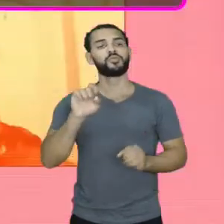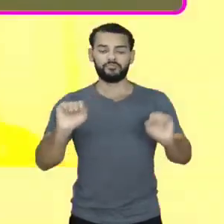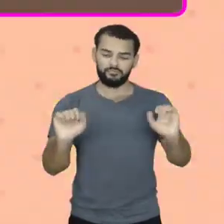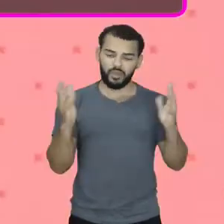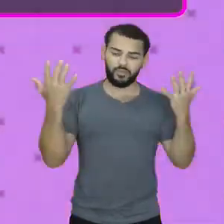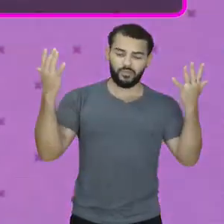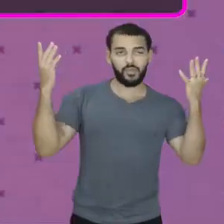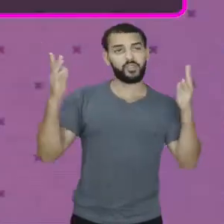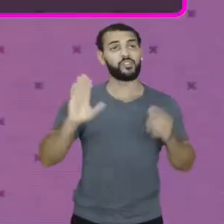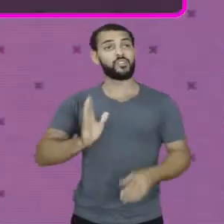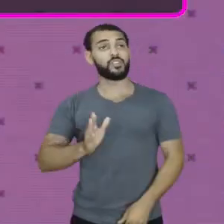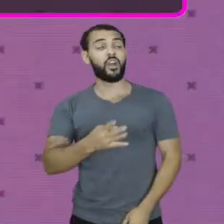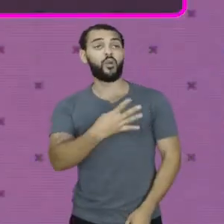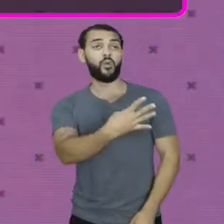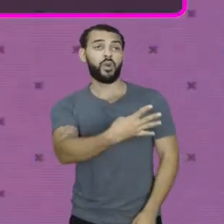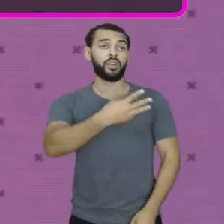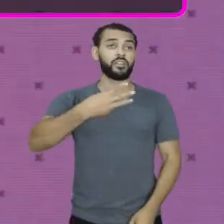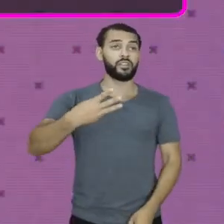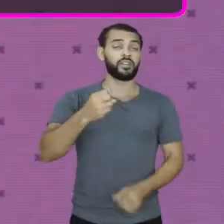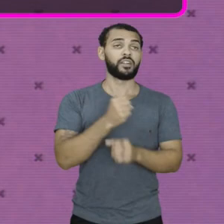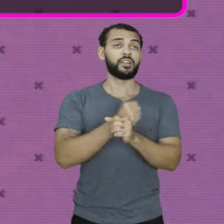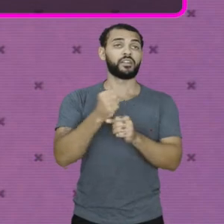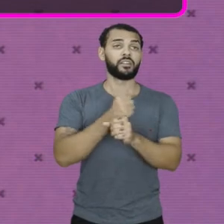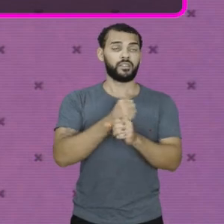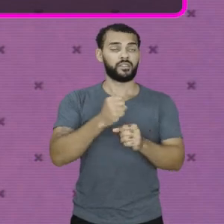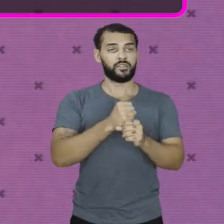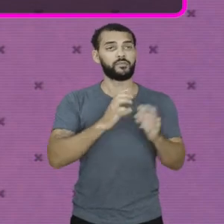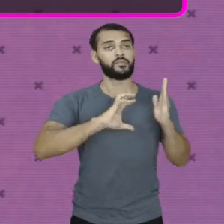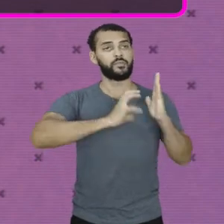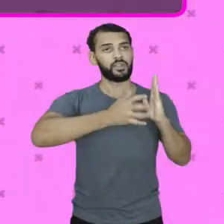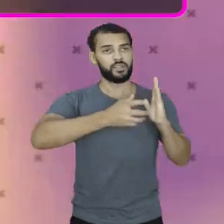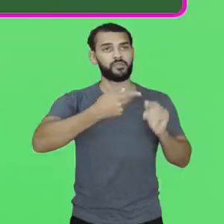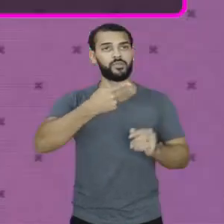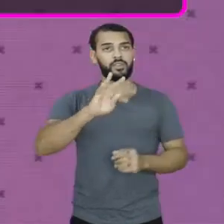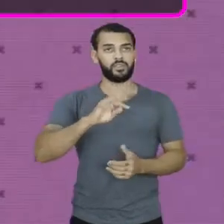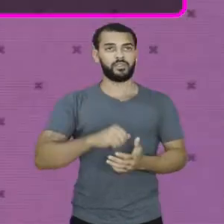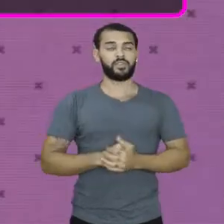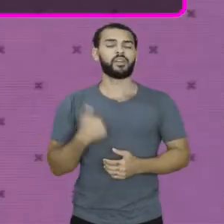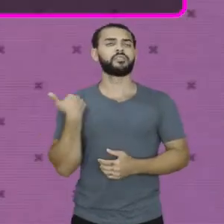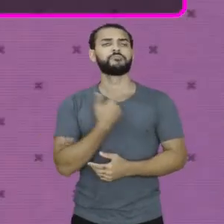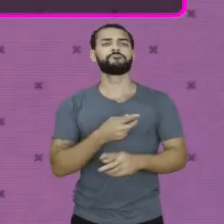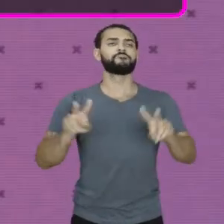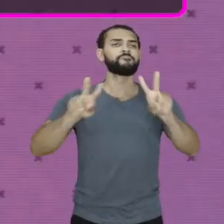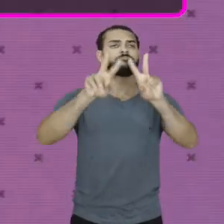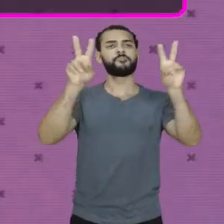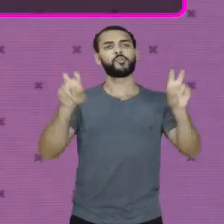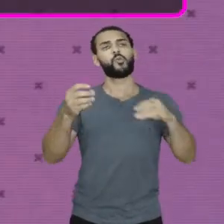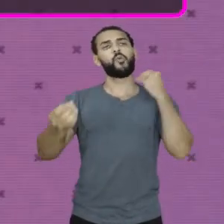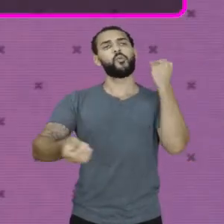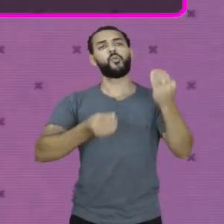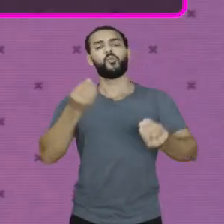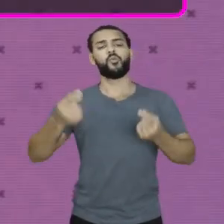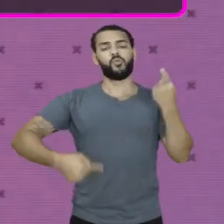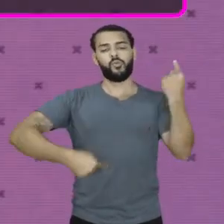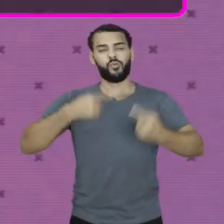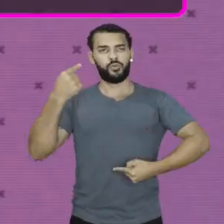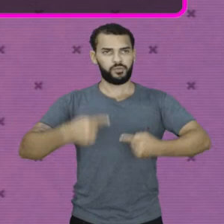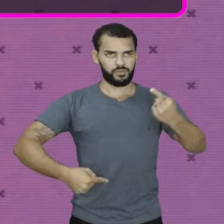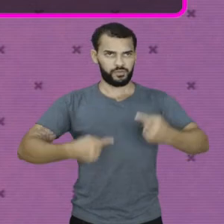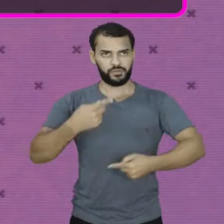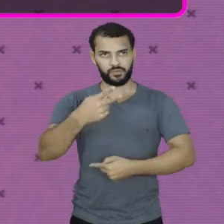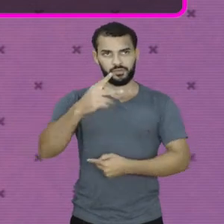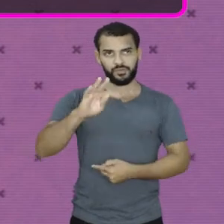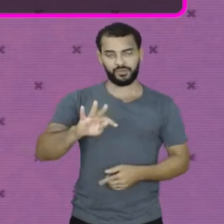pelos 43 anos do Partido dos Trabalhadores e das Trabalhadoras, falaremos sobre as políticas públicas petistas para